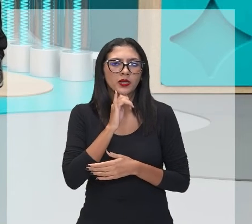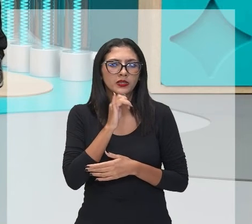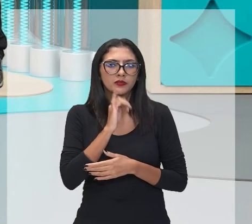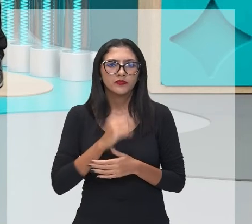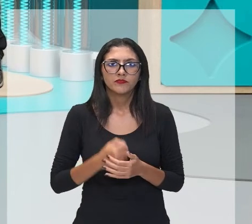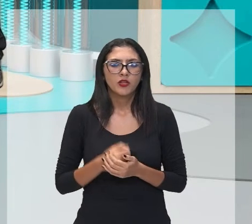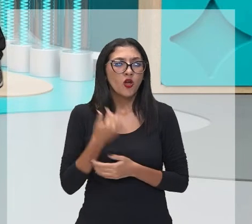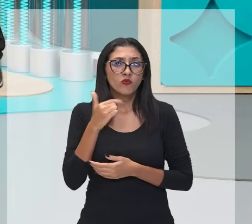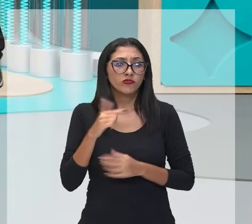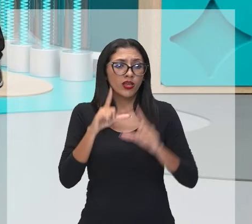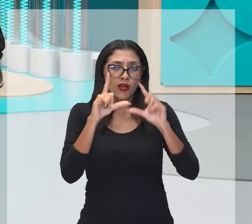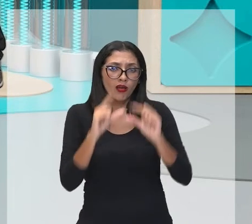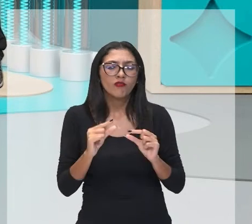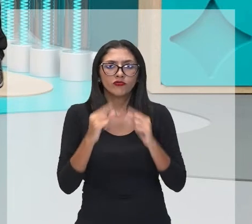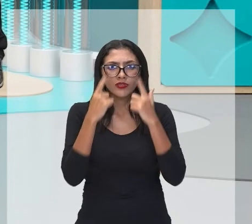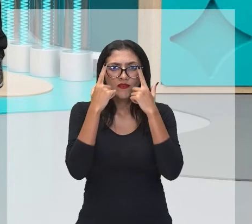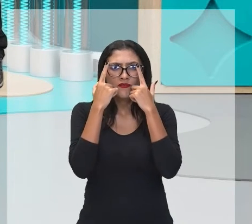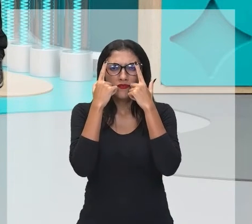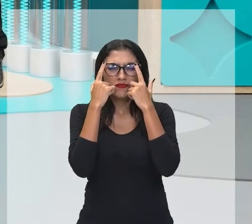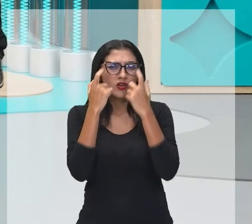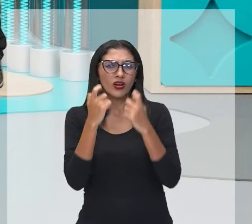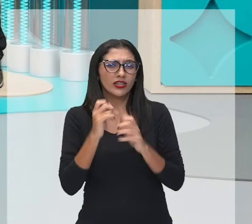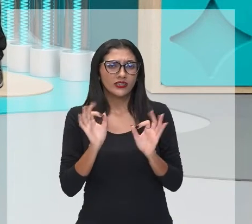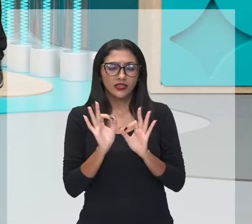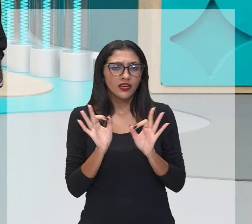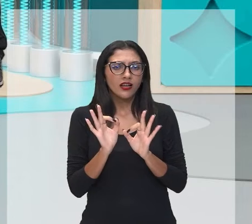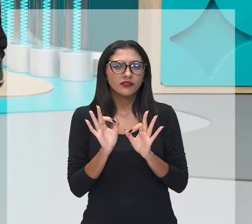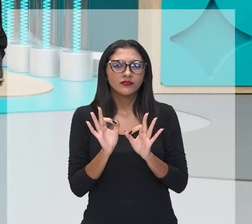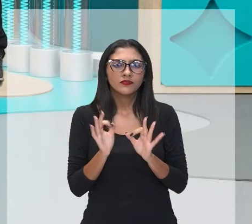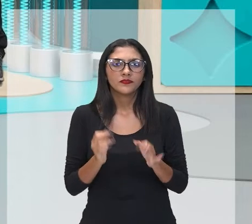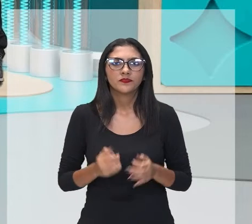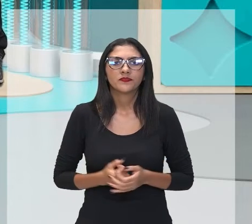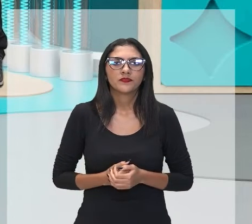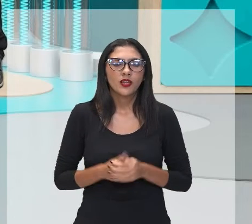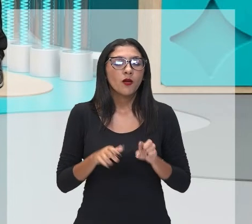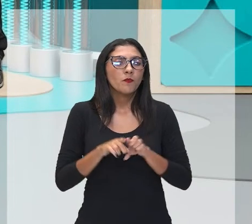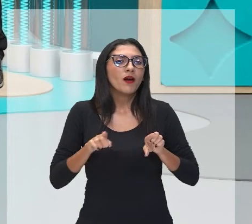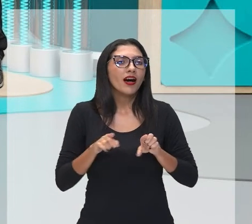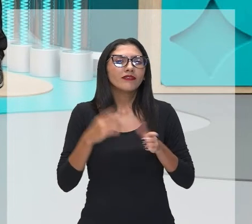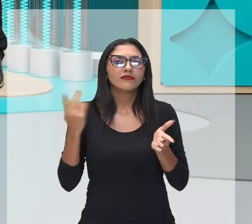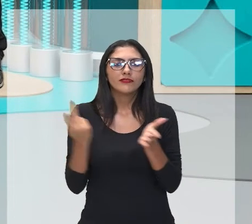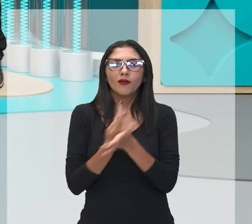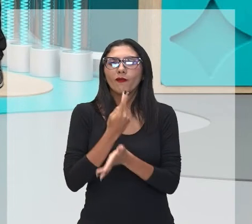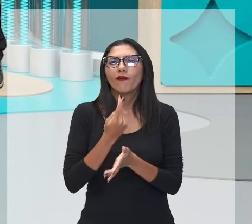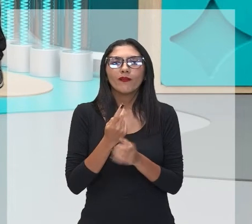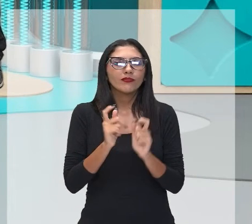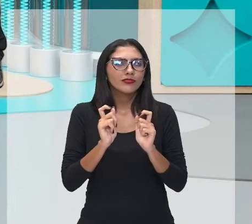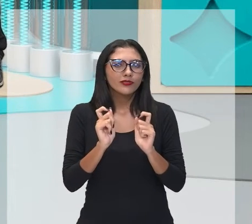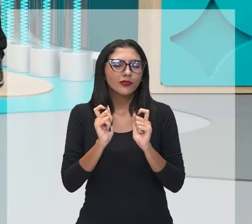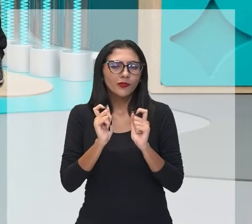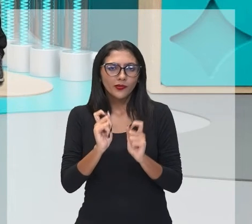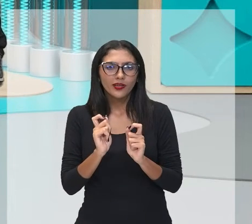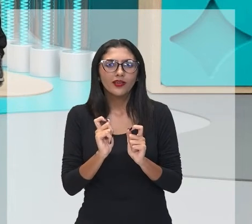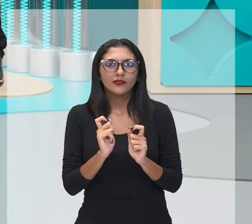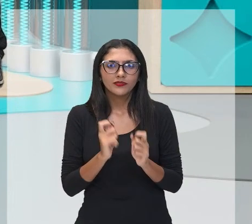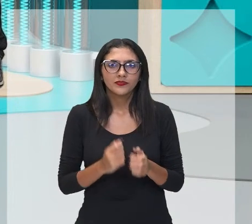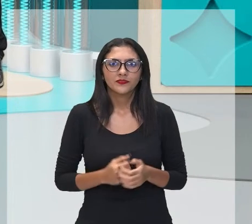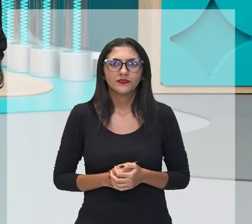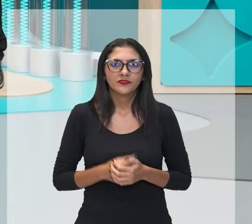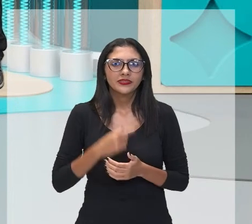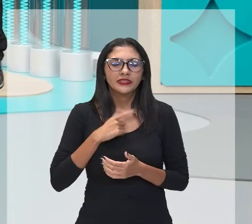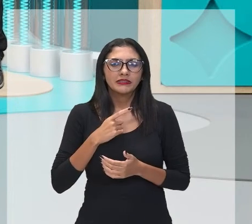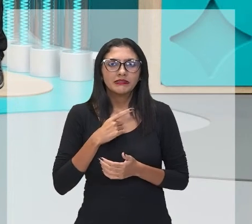de não reduzir a violência, deixou um passivo extraordinário, olha só, intensificando a ideia de despesas